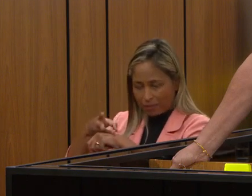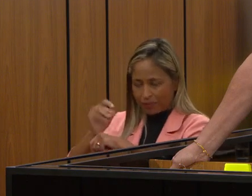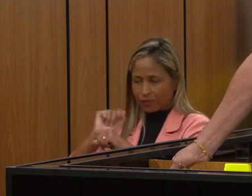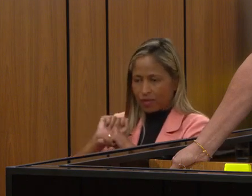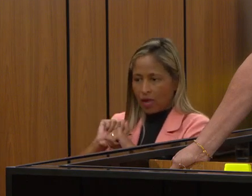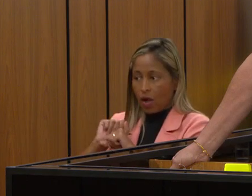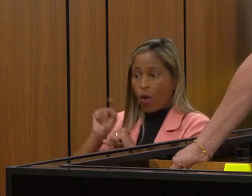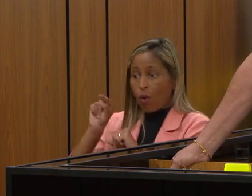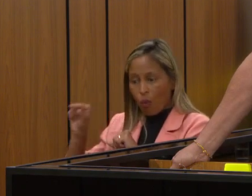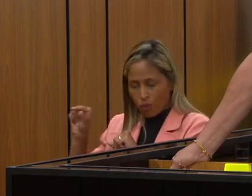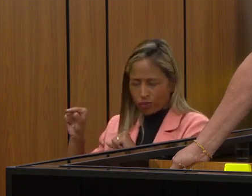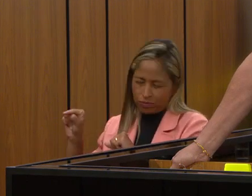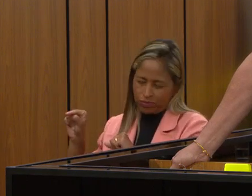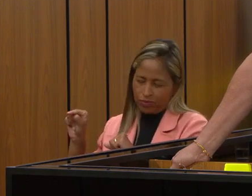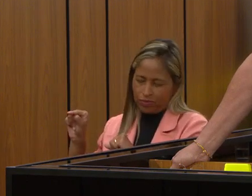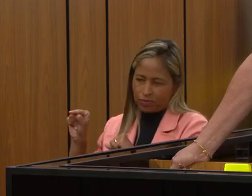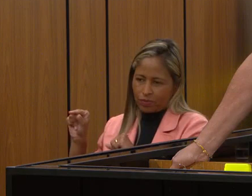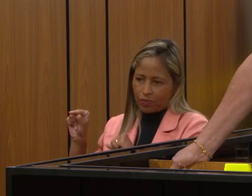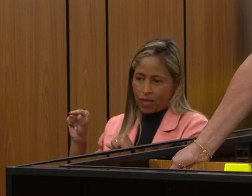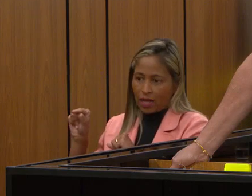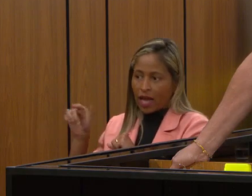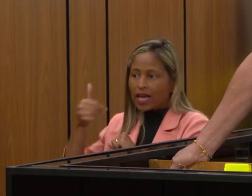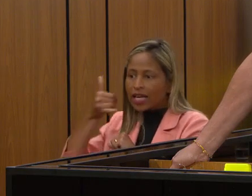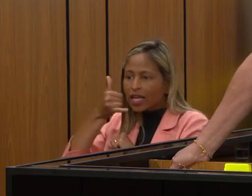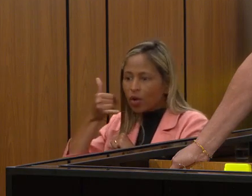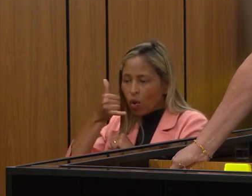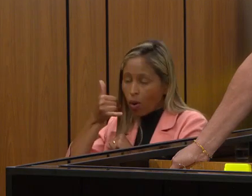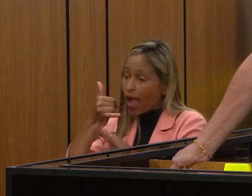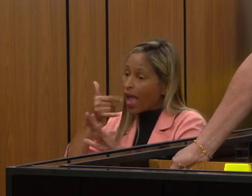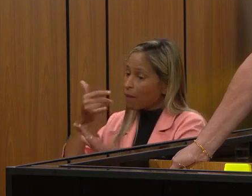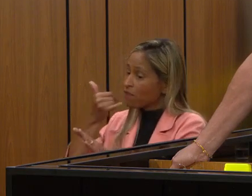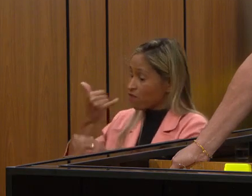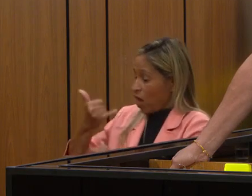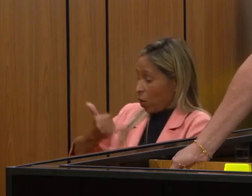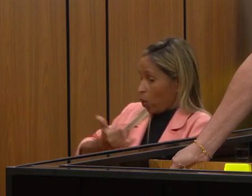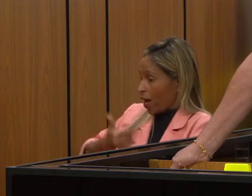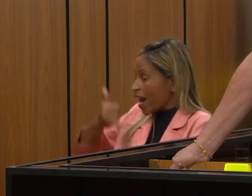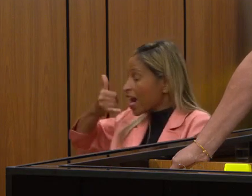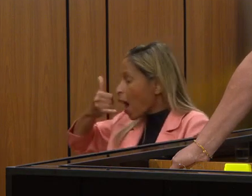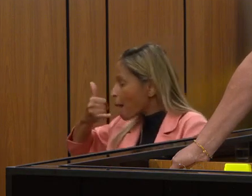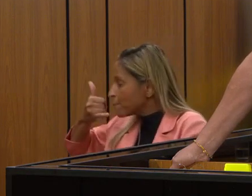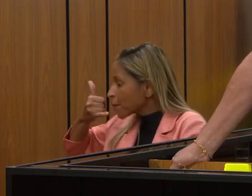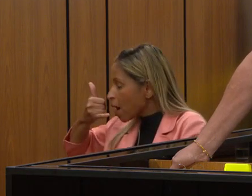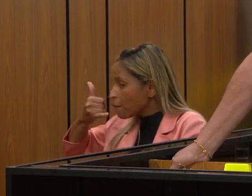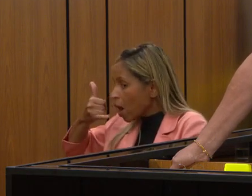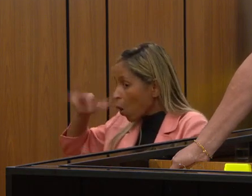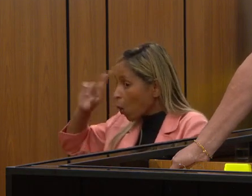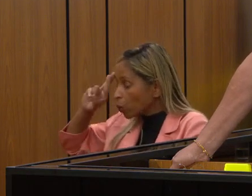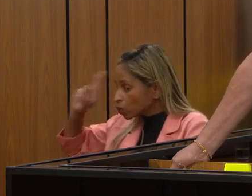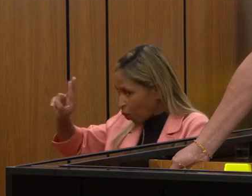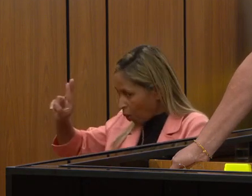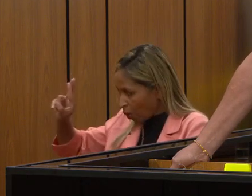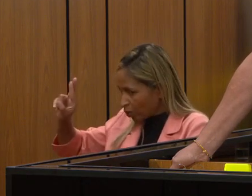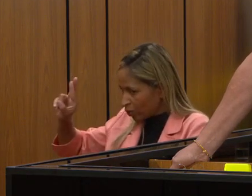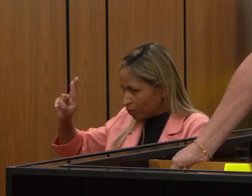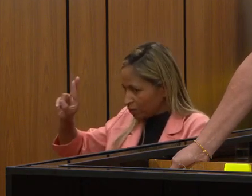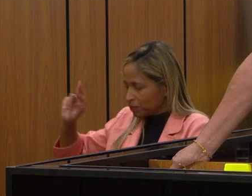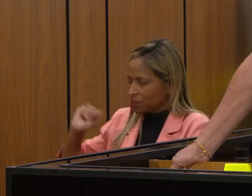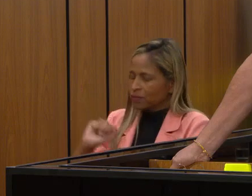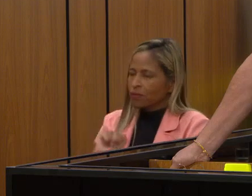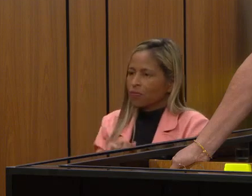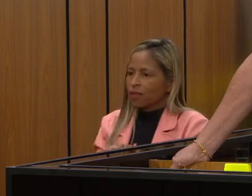um dos ela ligou para o segundo ela ela me contando né que o dono